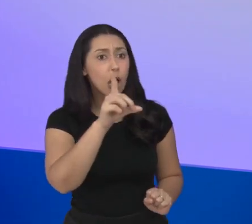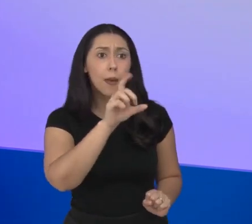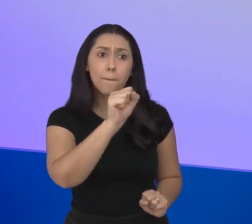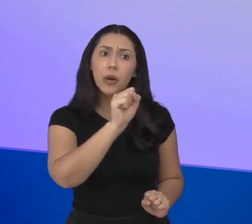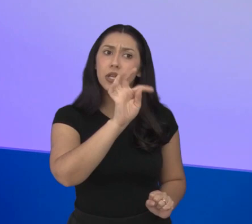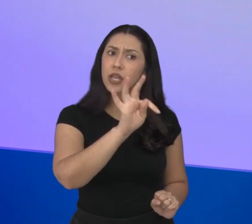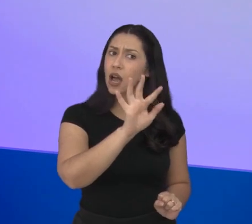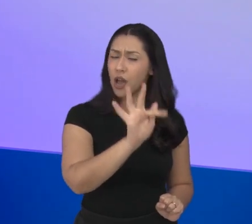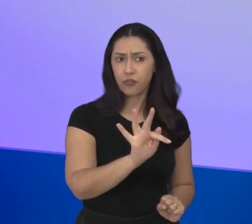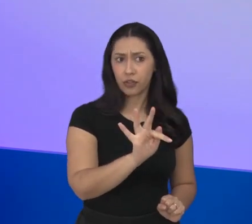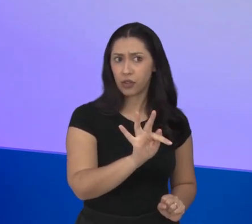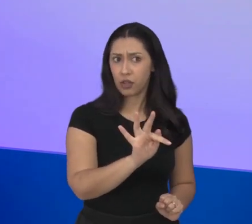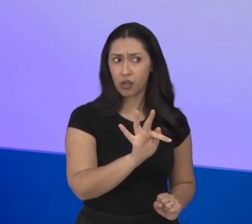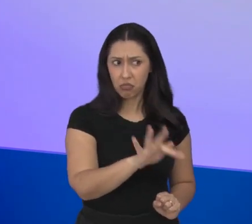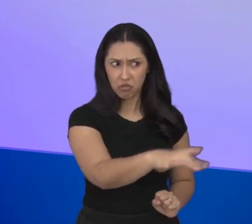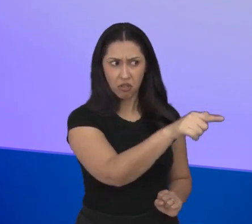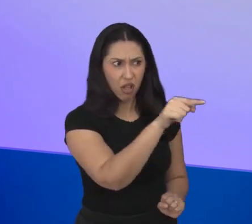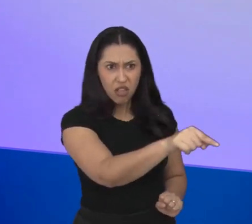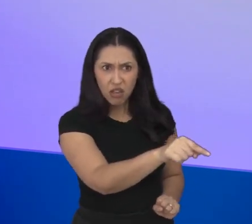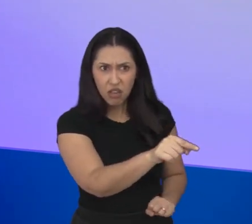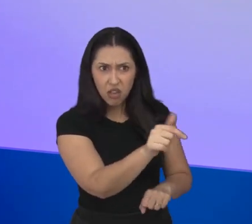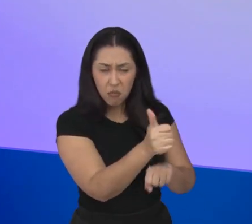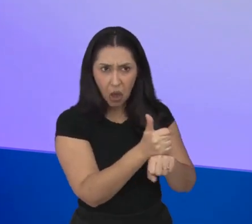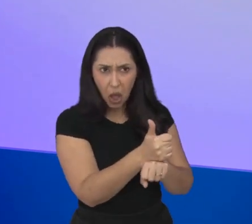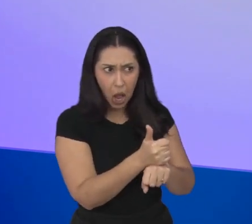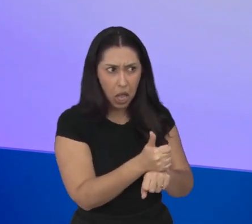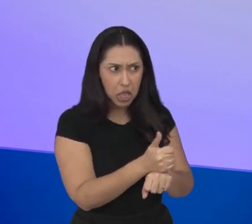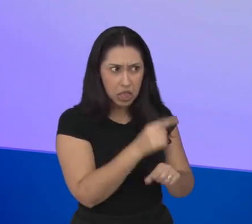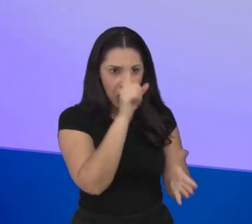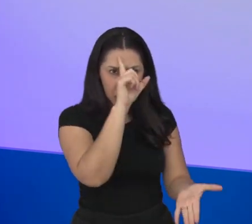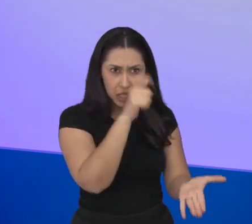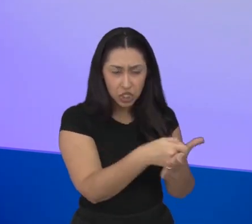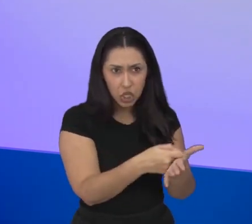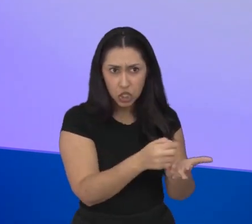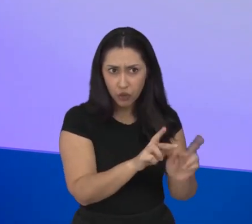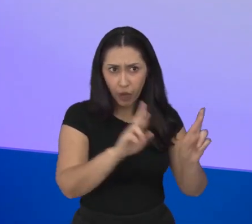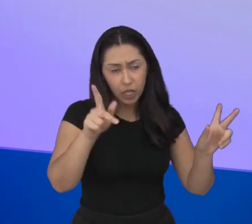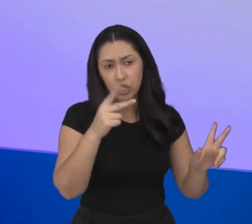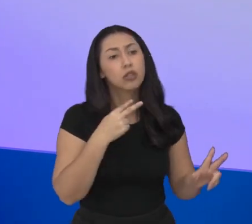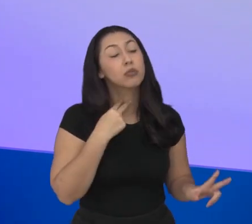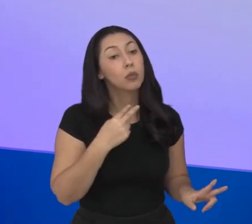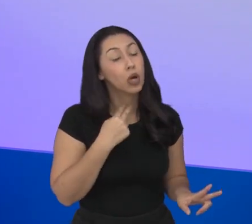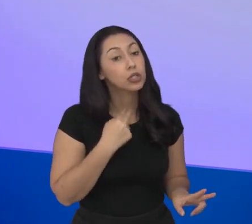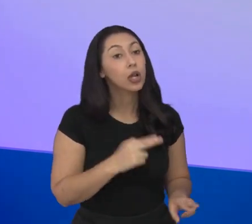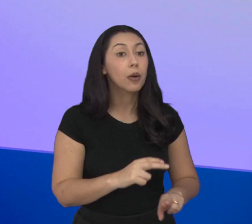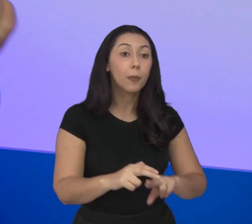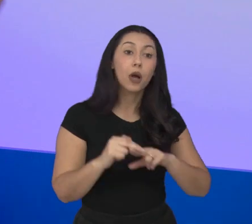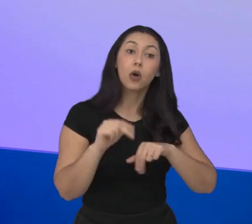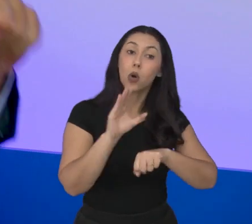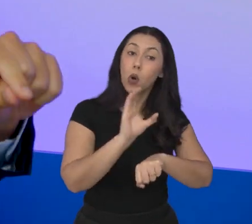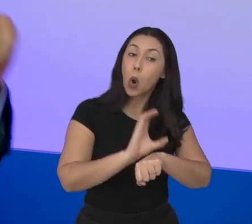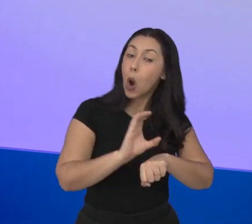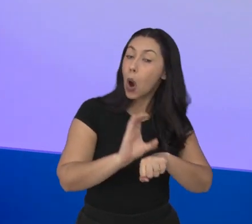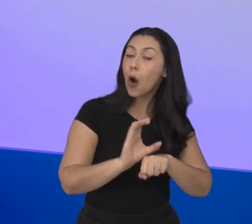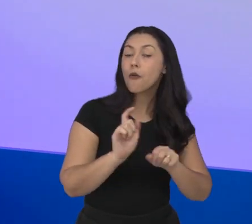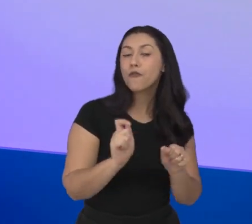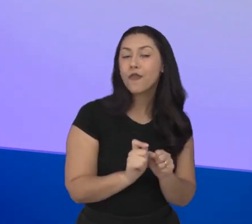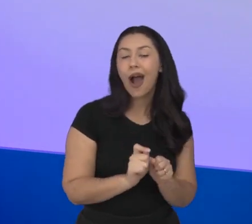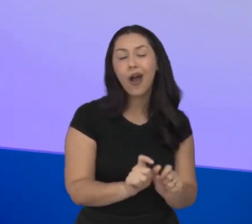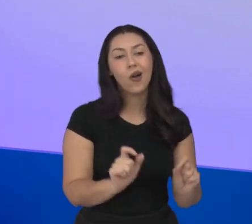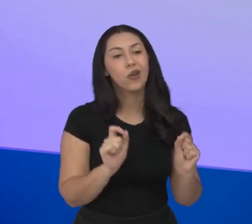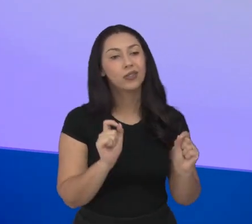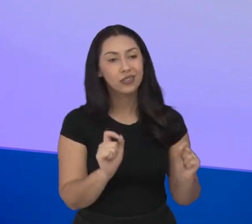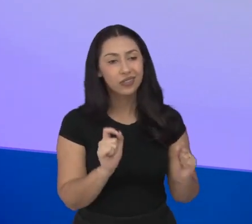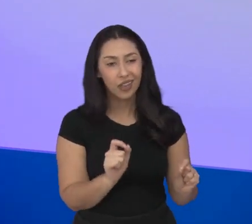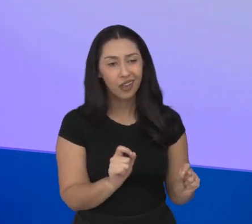cartório aqui embaixo, o juiz daqui de baixo, ele não pode ir contra a decisão que já está lá em cima. Aí o que é que o código faz? Para evitar que esse juiz, ou que essa